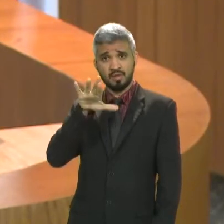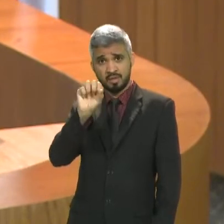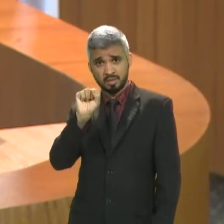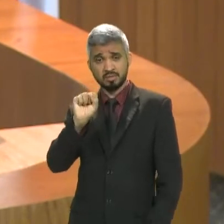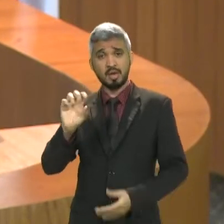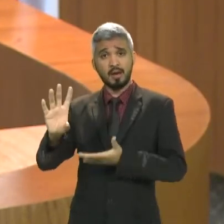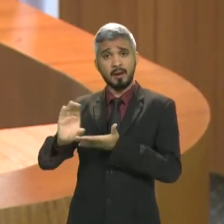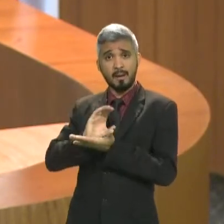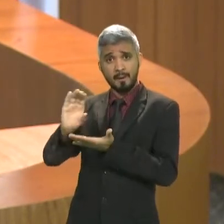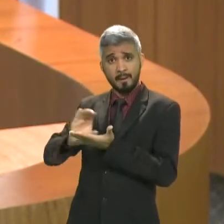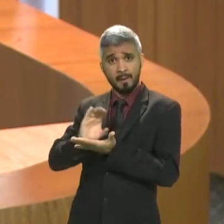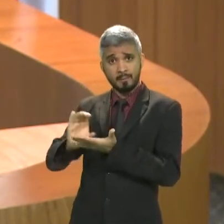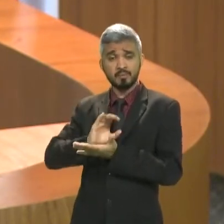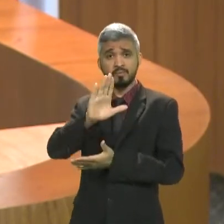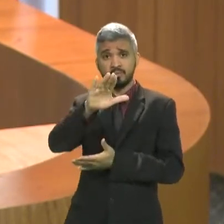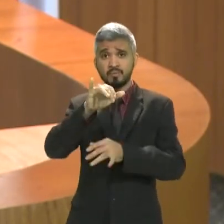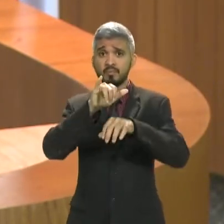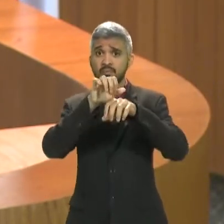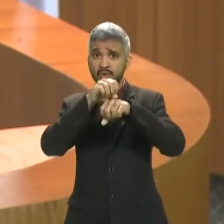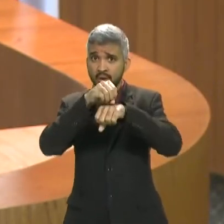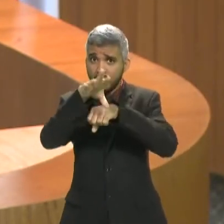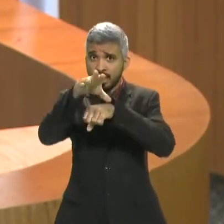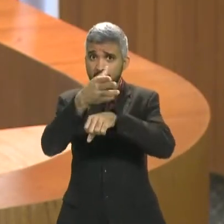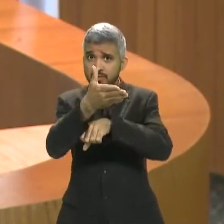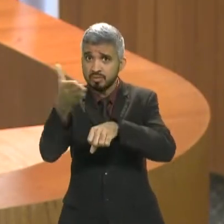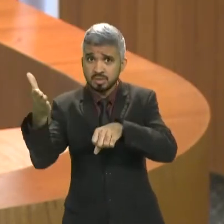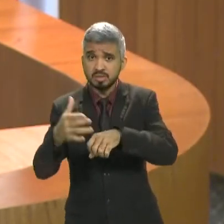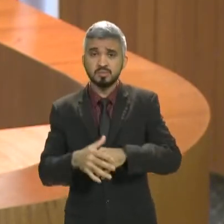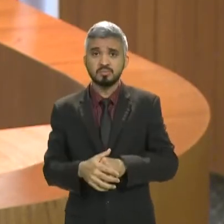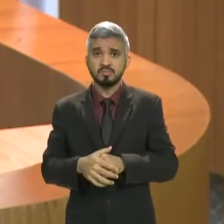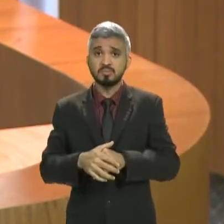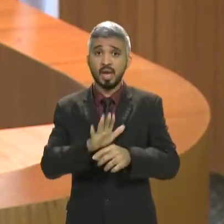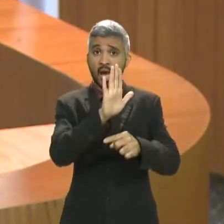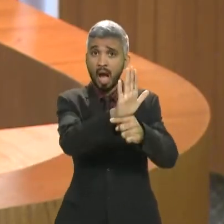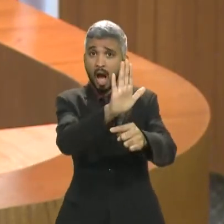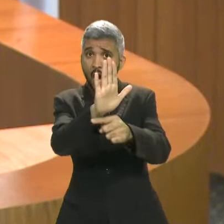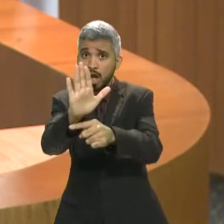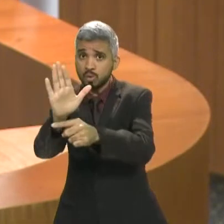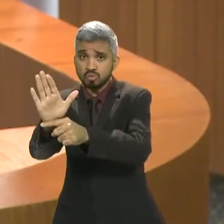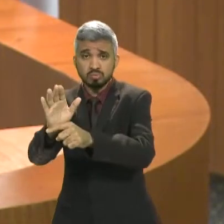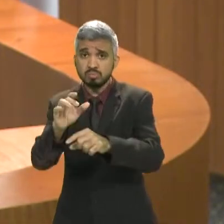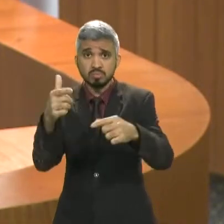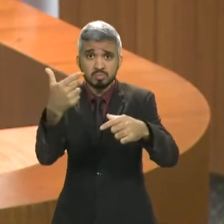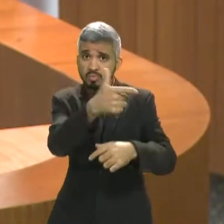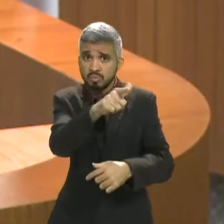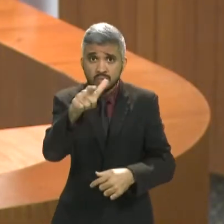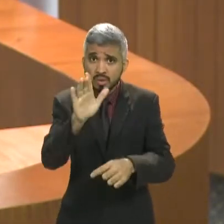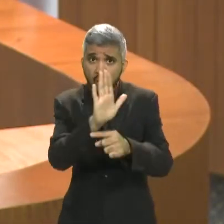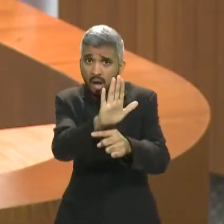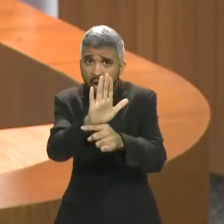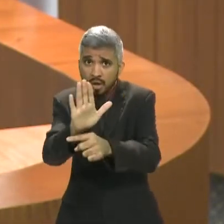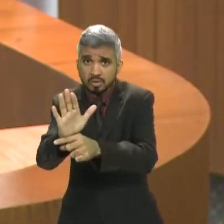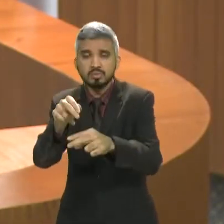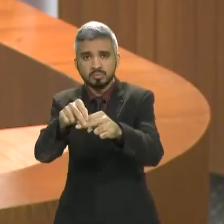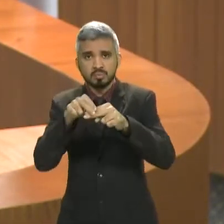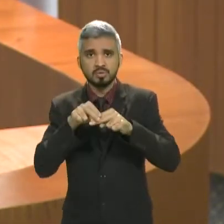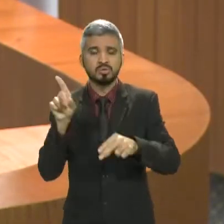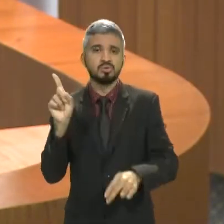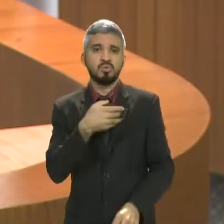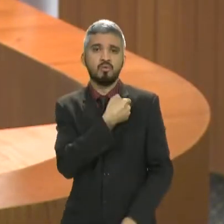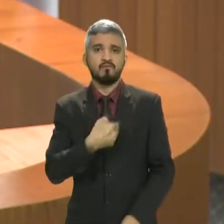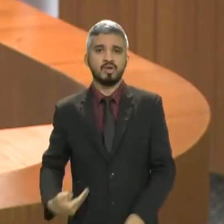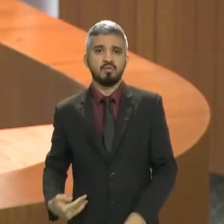Louro, eu quero chamar a atenção da população, que muitos não chegaram nas bases, porque o governo do estado do Maranhão, que de forma impositiva não